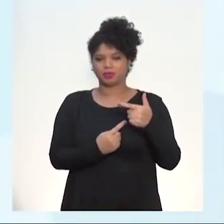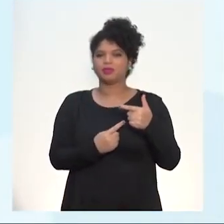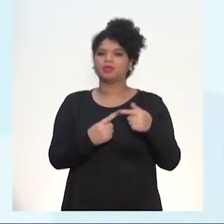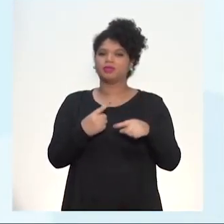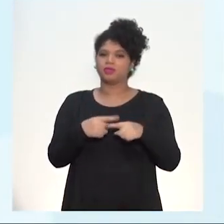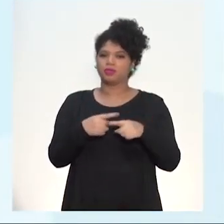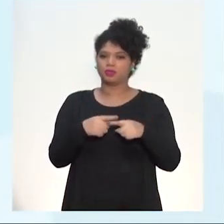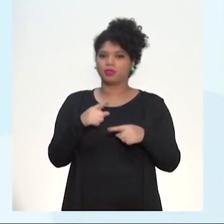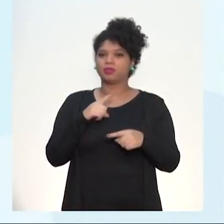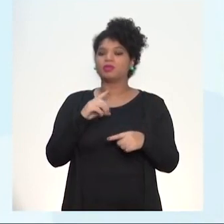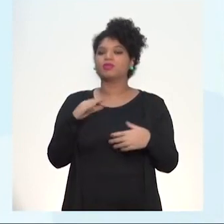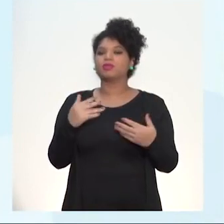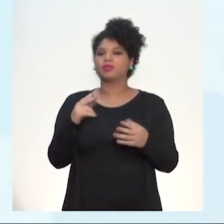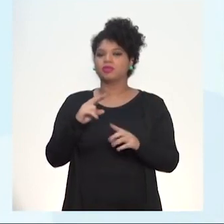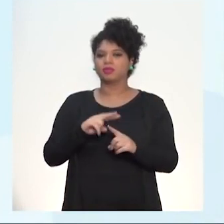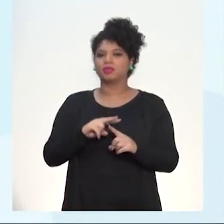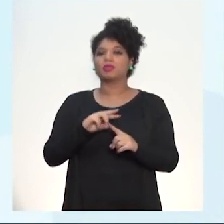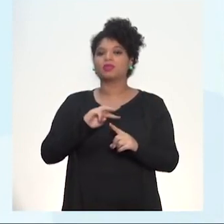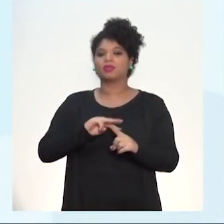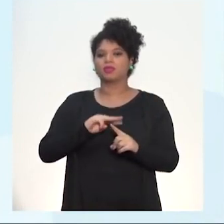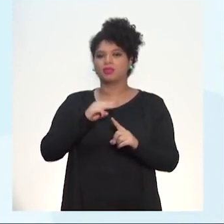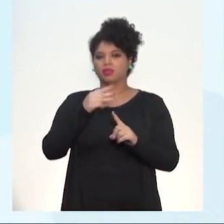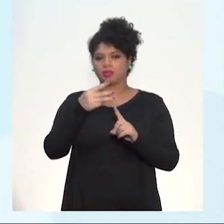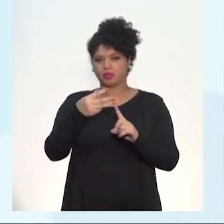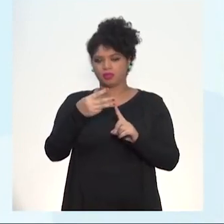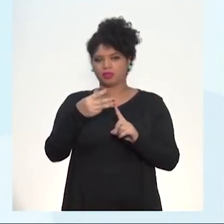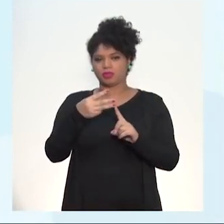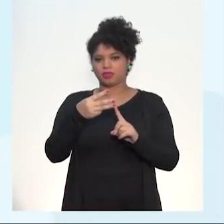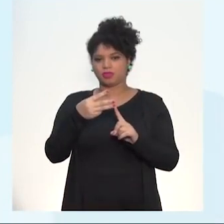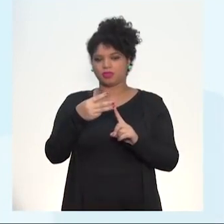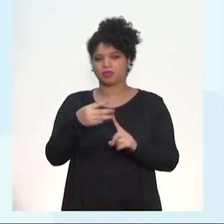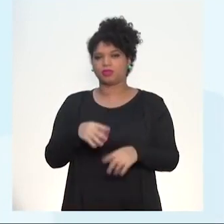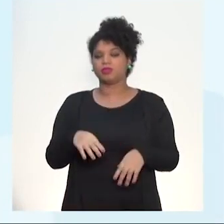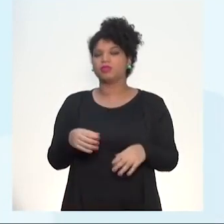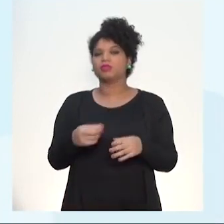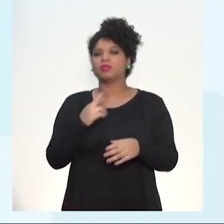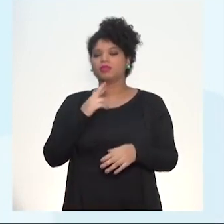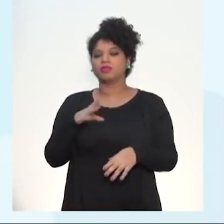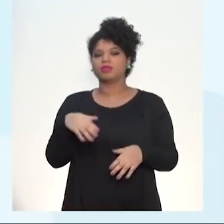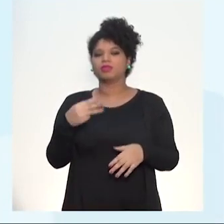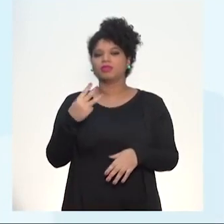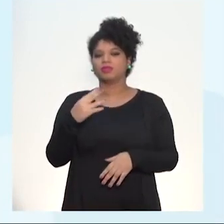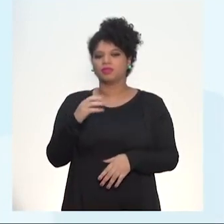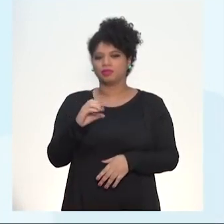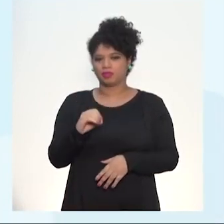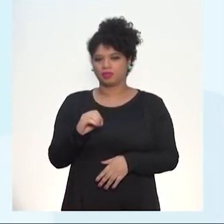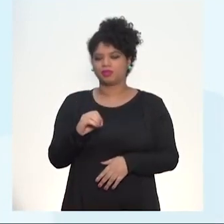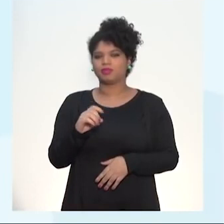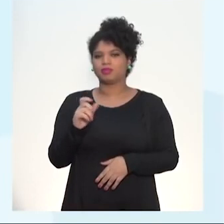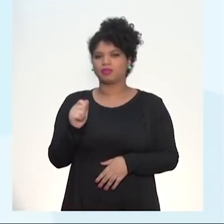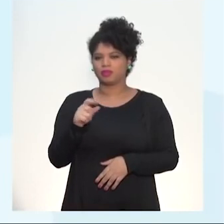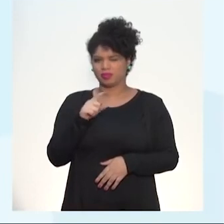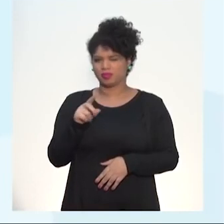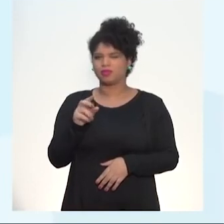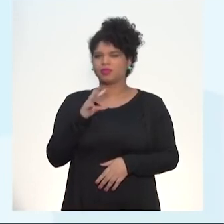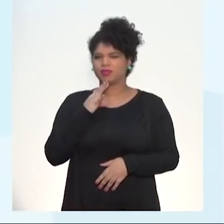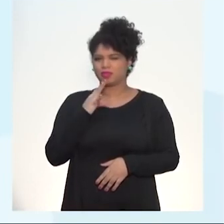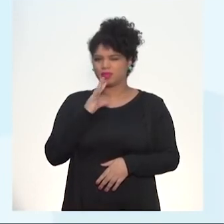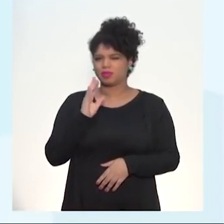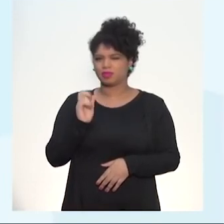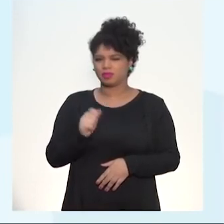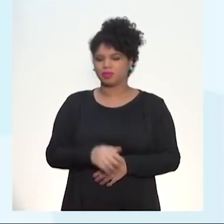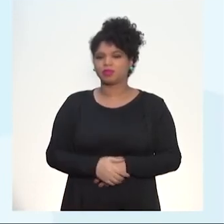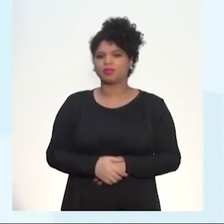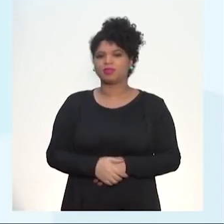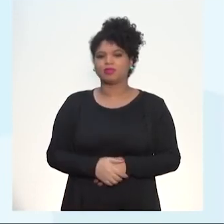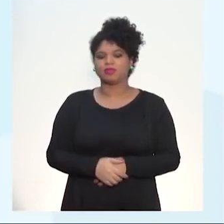cúbicos e metros cúbicos, cancela a unidade e vão dar 30 caixas, certo? Nada mais é que uma razão que vocês já viram bastante este